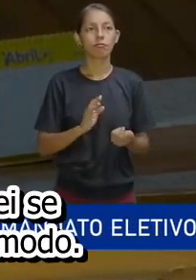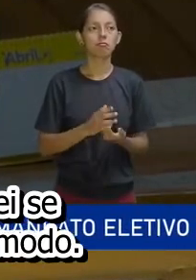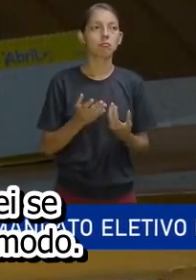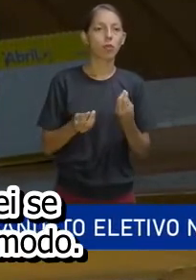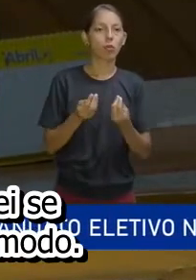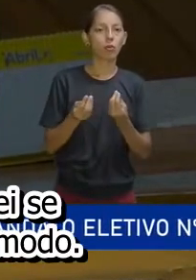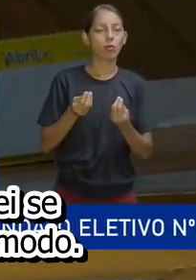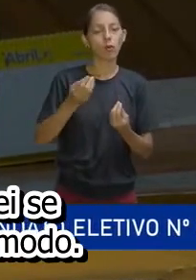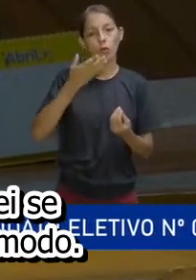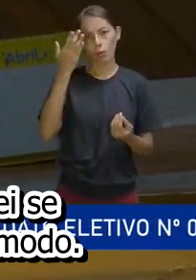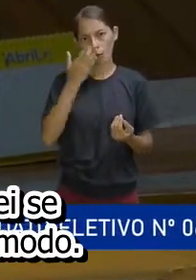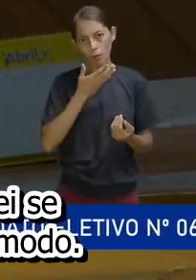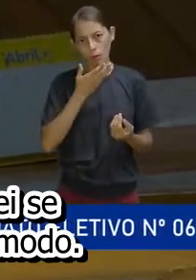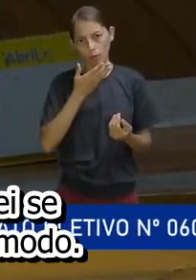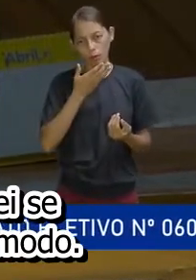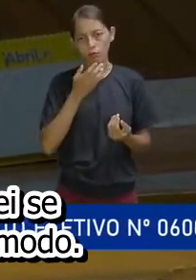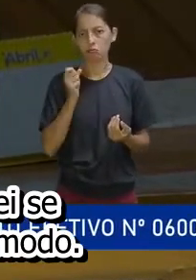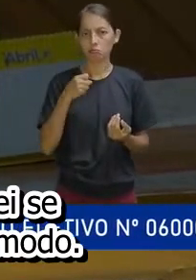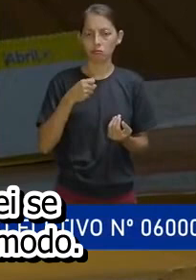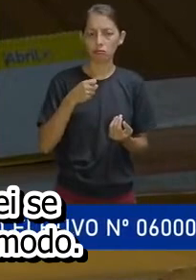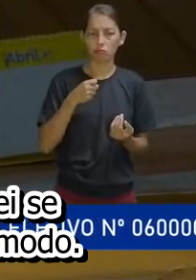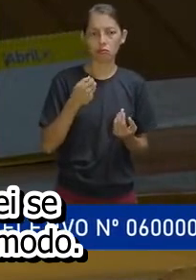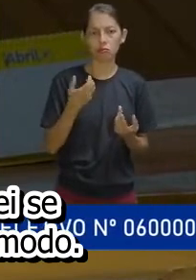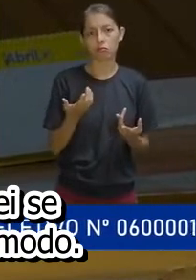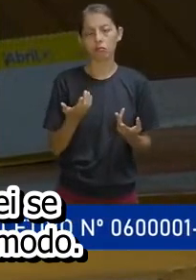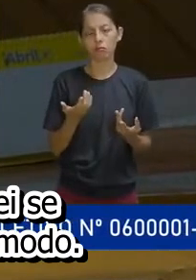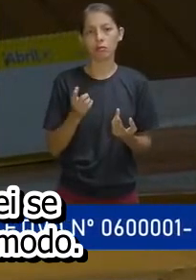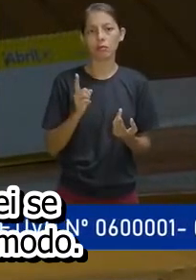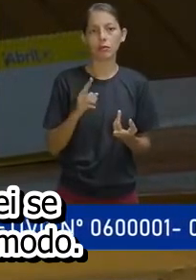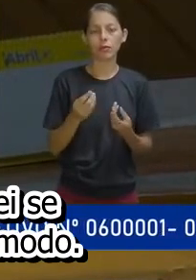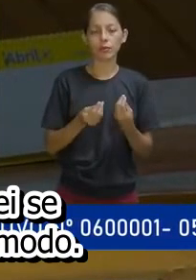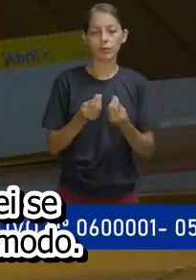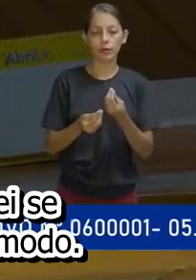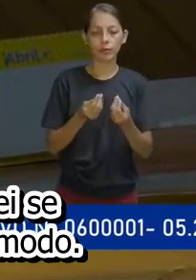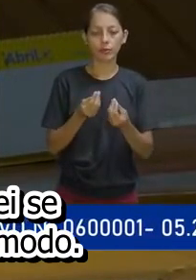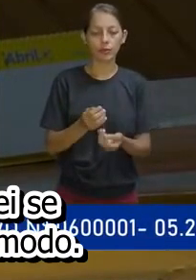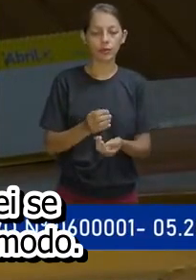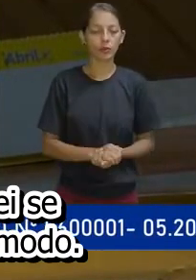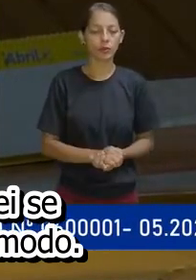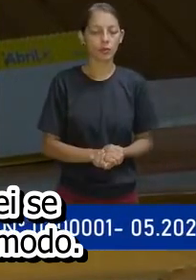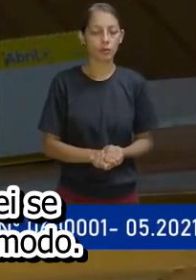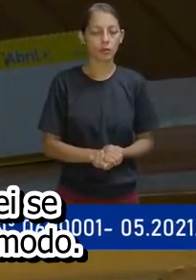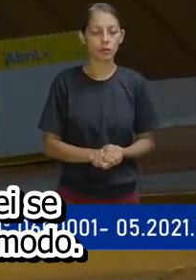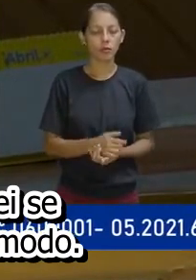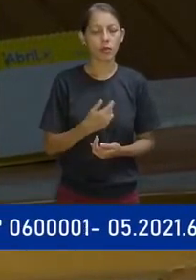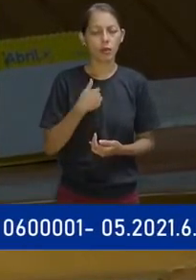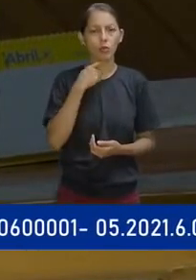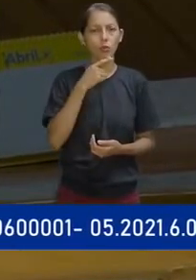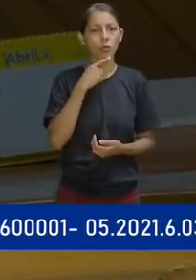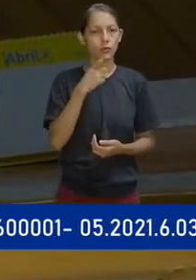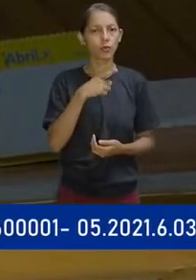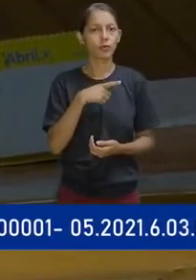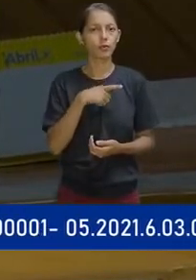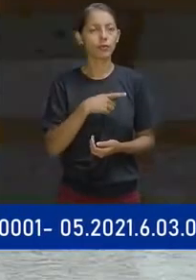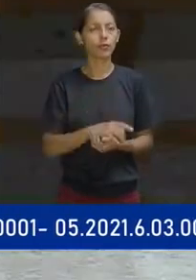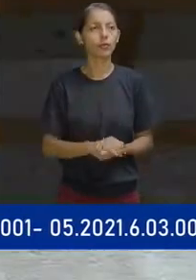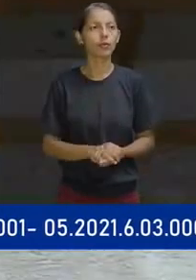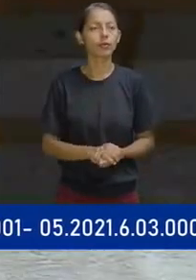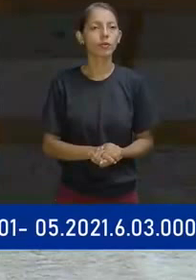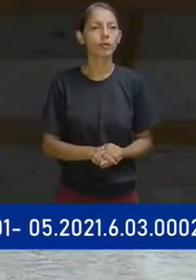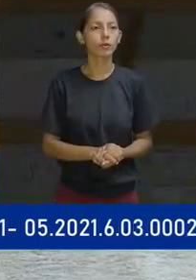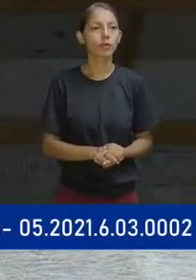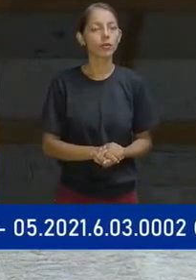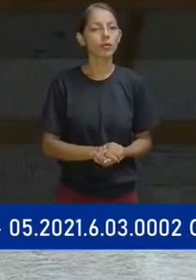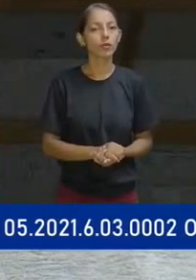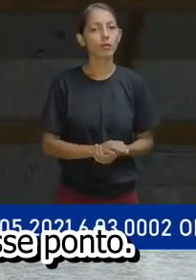só queria me certificar sobre esse ponto, não sei se Vossa Excelência tem condição de indicar de algum modo. Se foi feito. Pode ser que eu